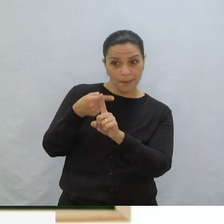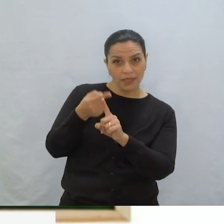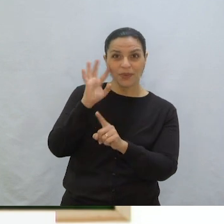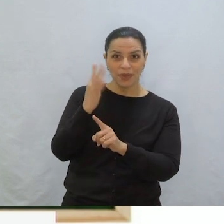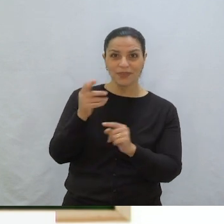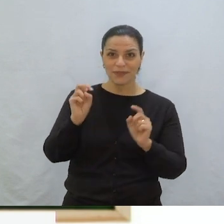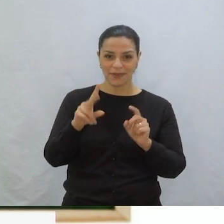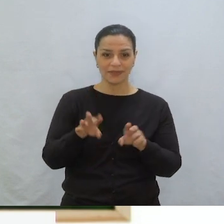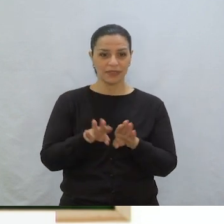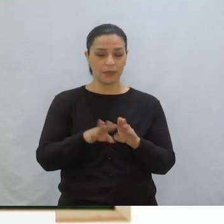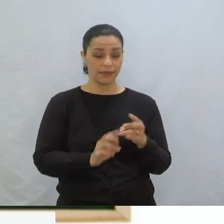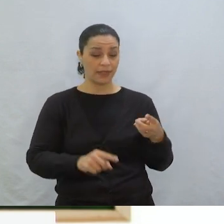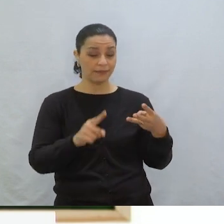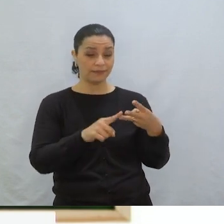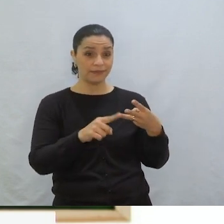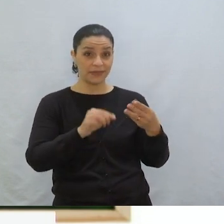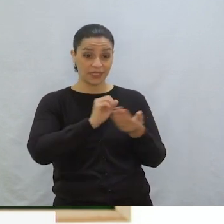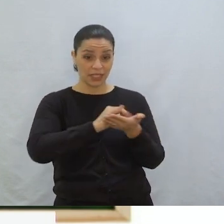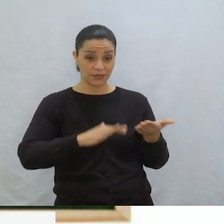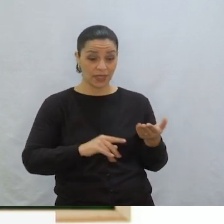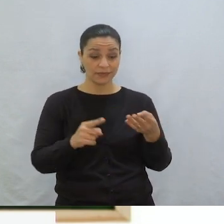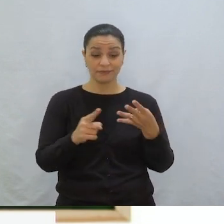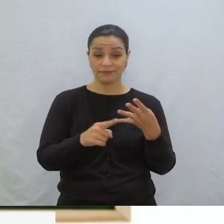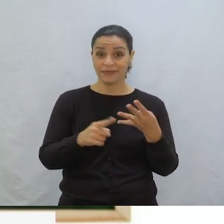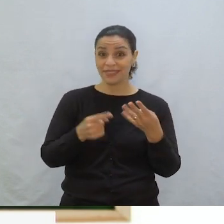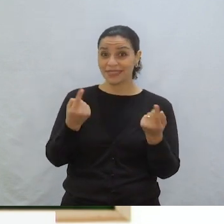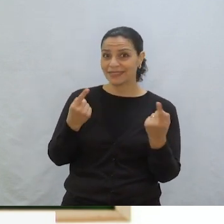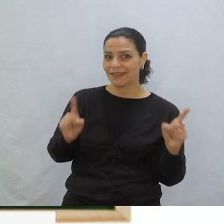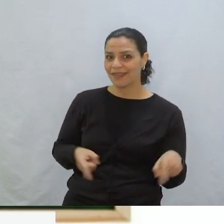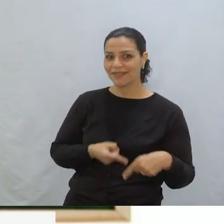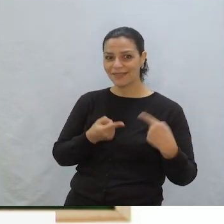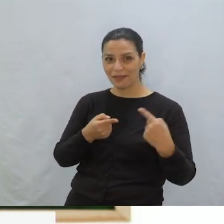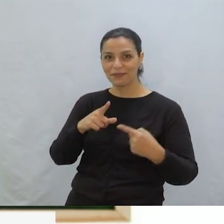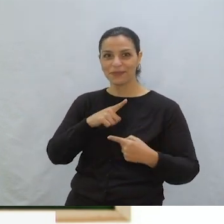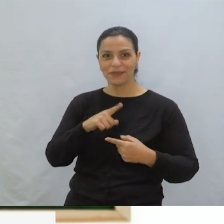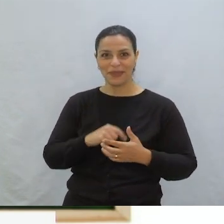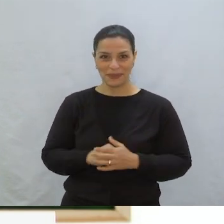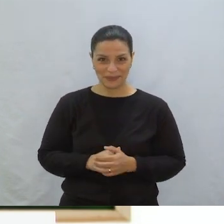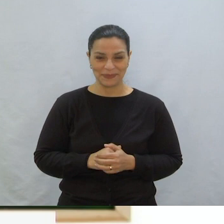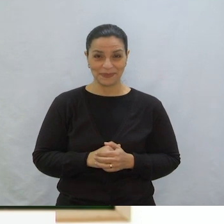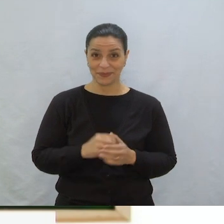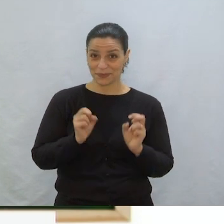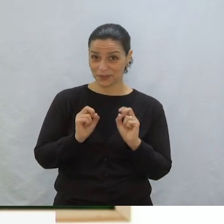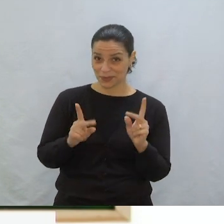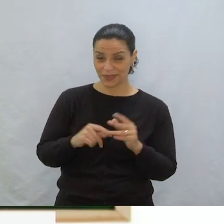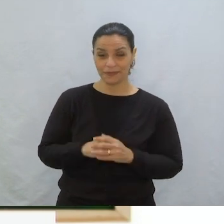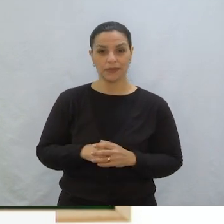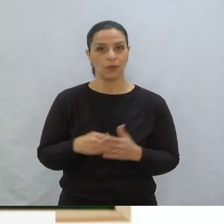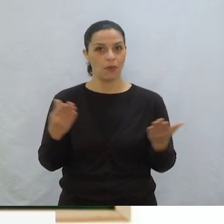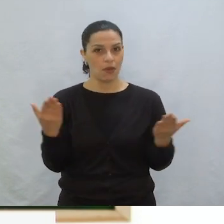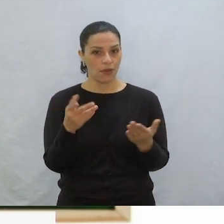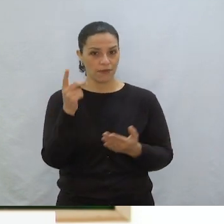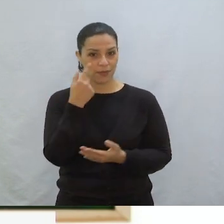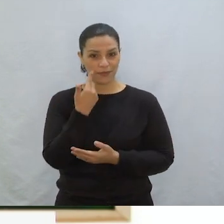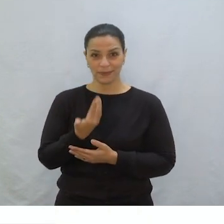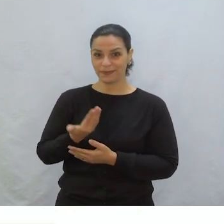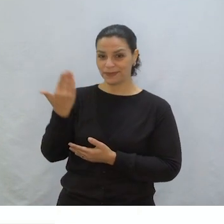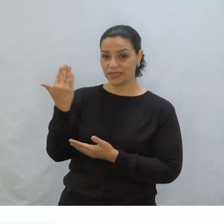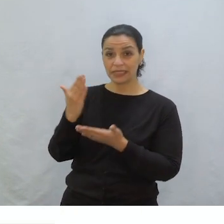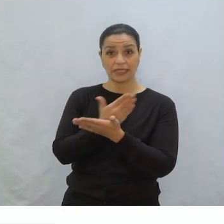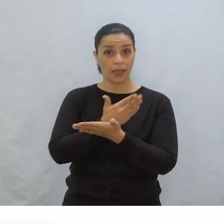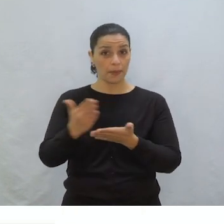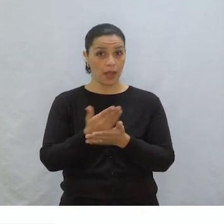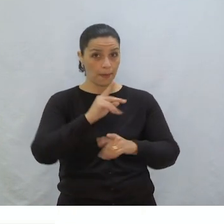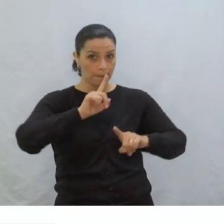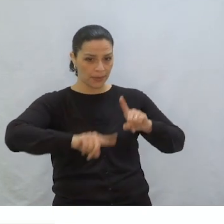alguns problemas de adição. Teremos uma atividade. E teremos os nossos desafios, ok? Então, vamos